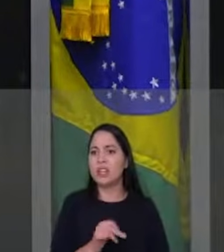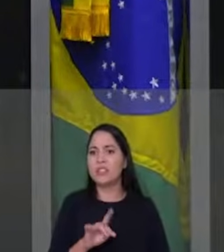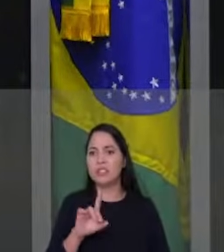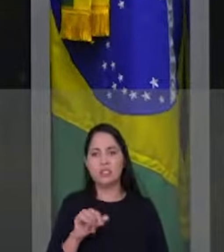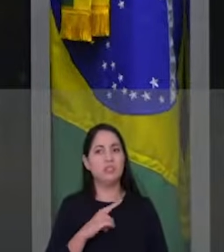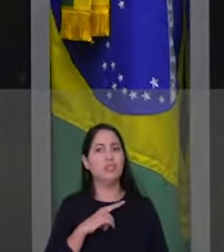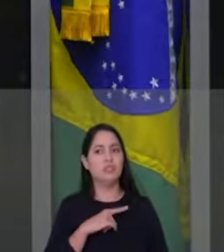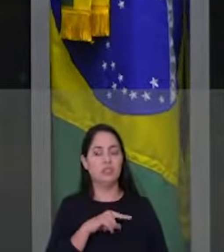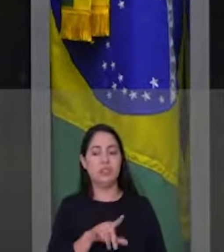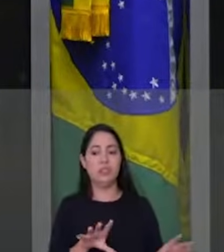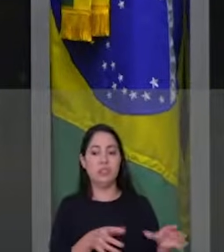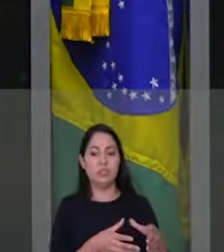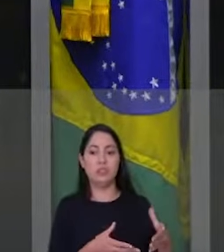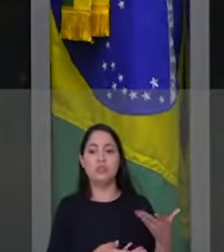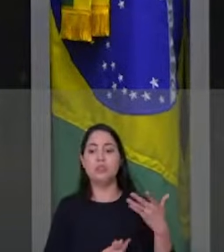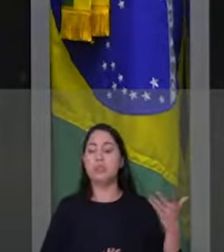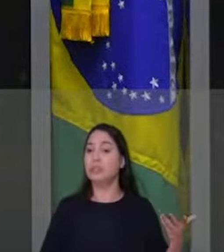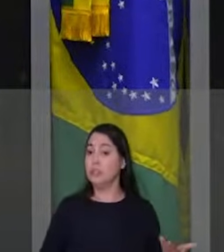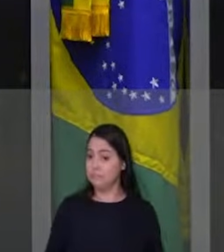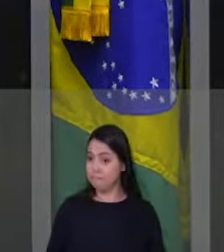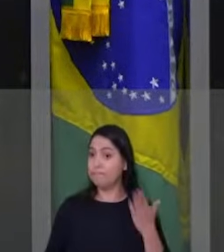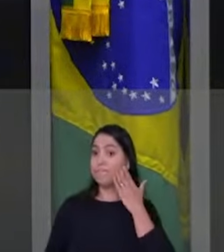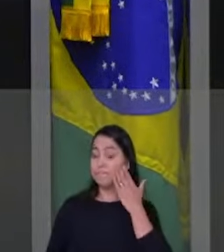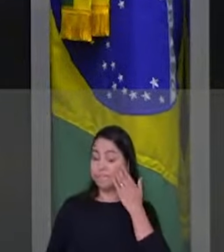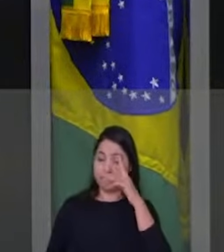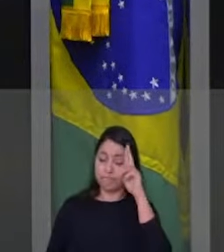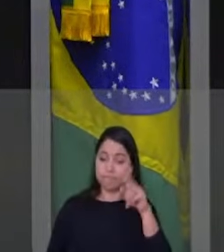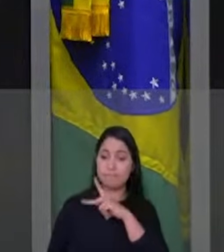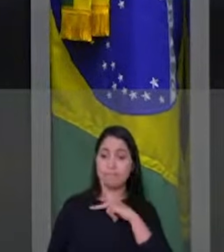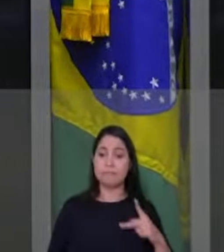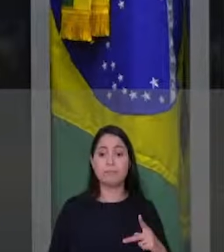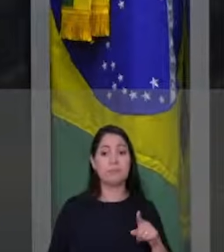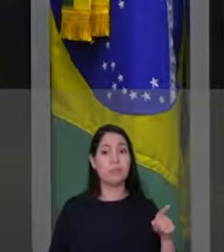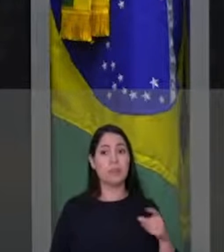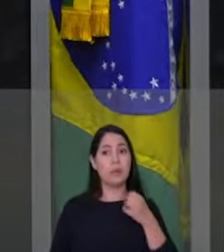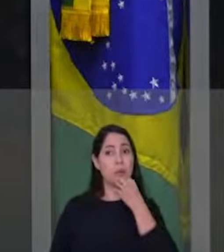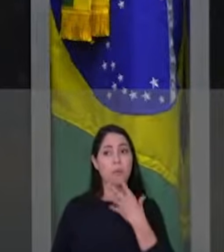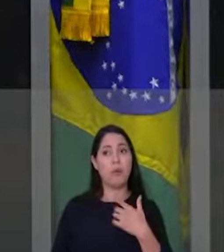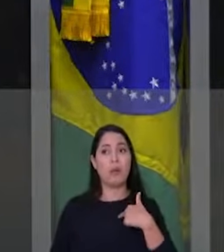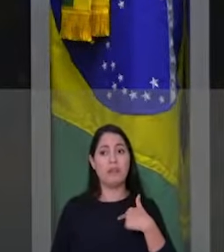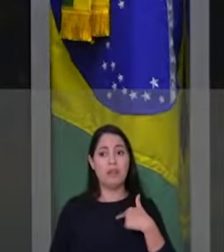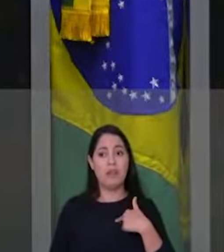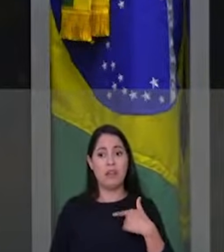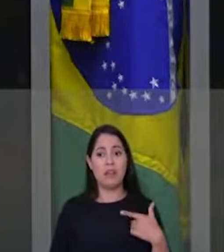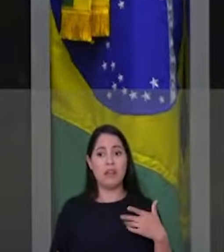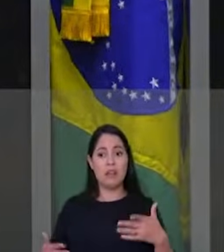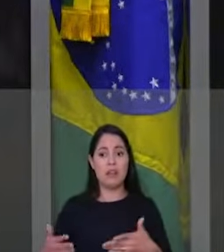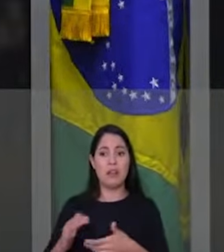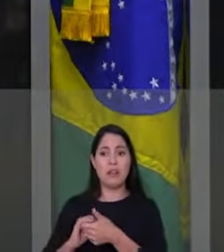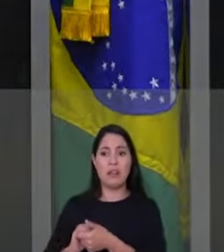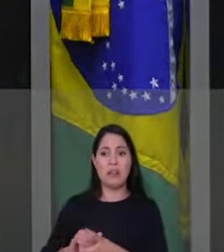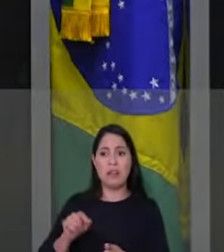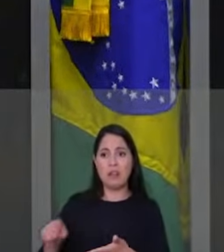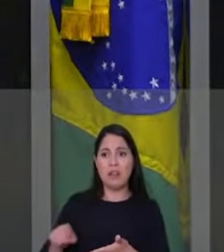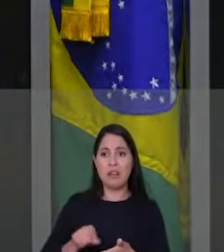Talvez, presidente, se eu soubesse que esse governo seria tão bom, até eu teria apertado